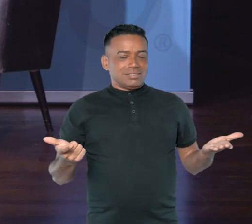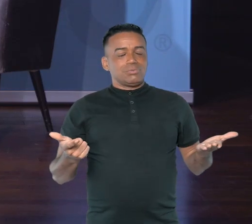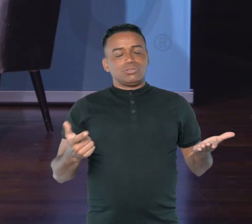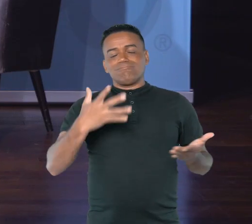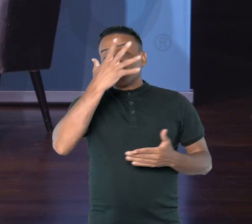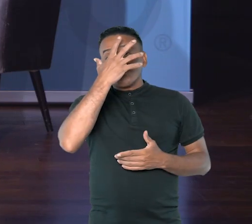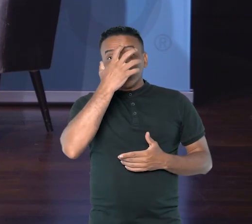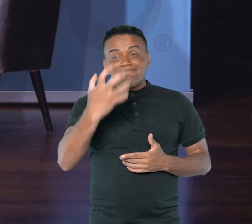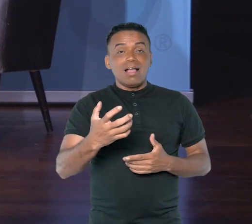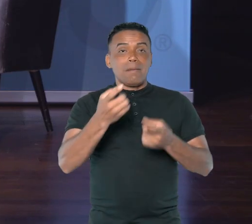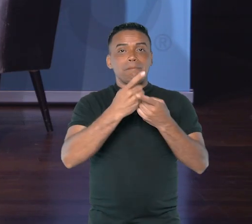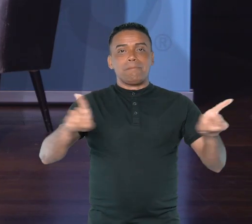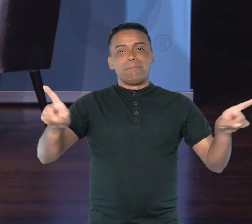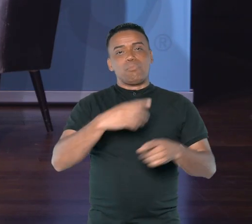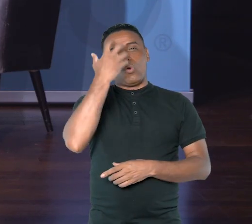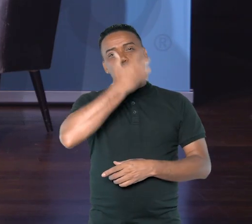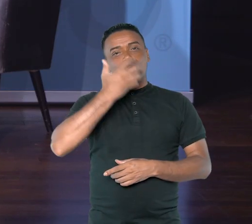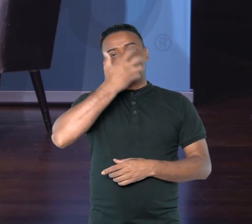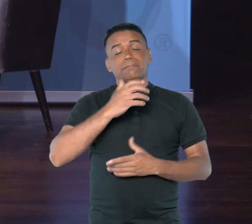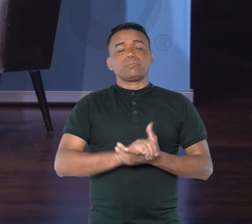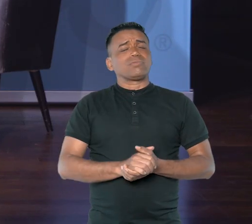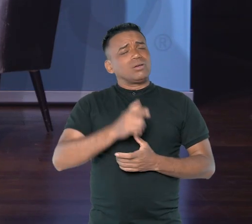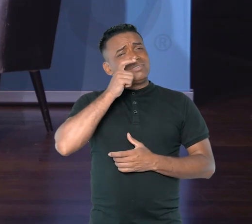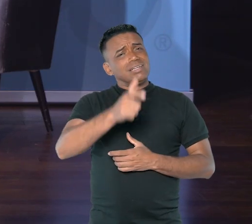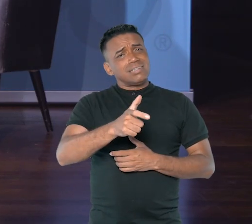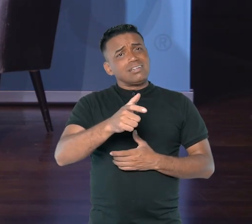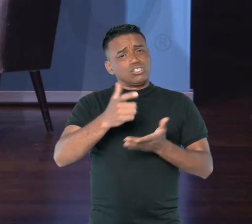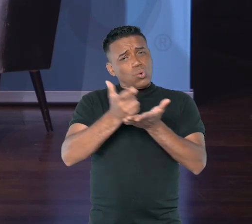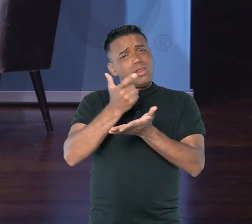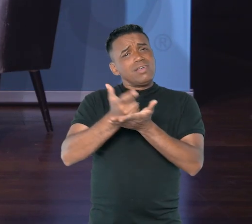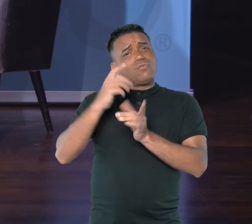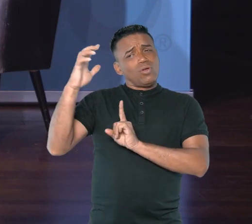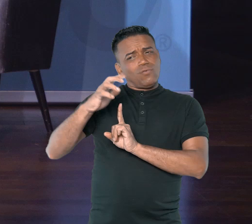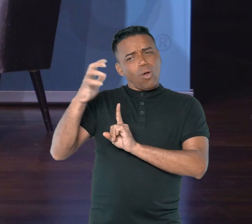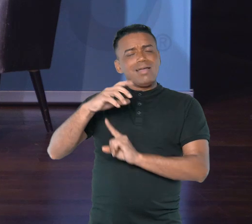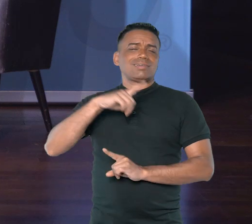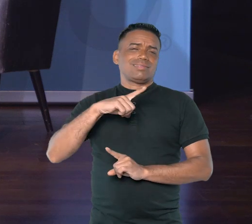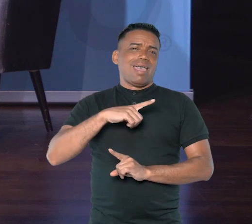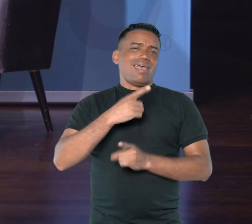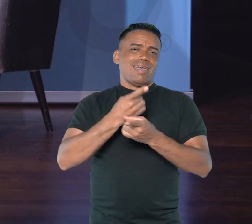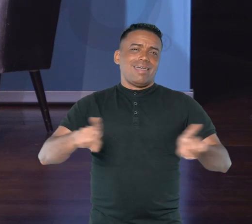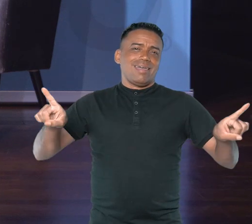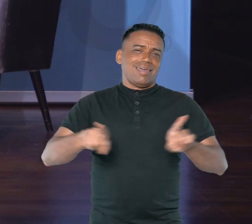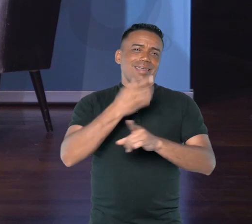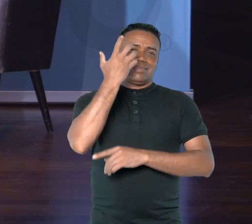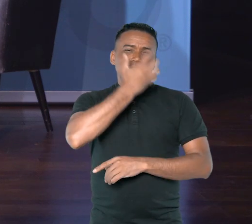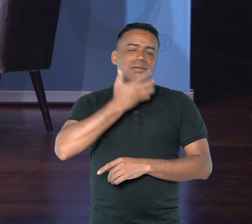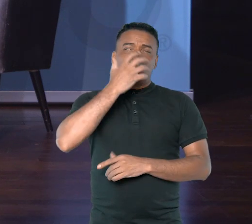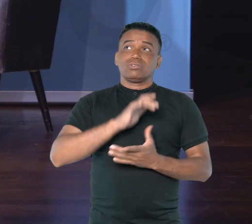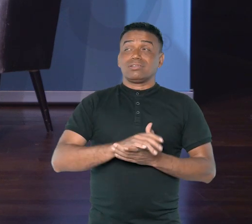acho que é interessante que o livro tá contaminado com essa influência, né? E aí eu trago um pouco, eu sou essa